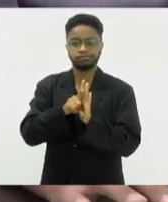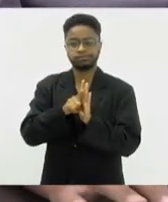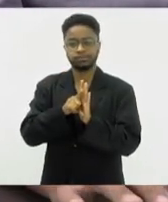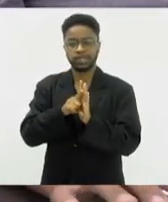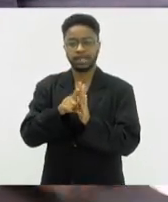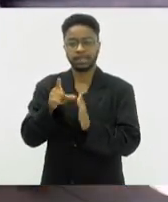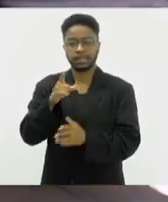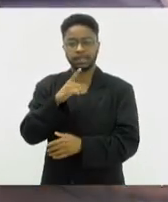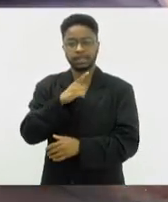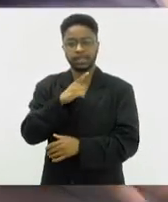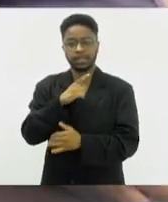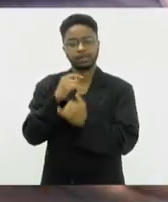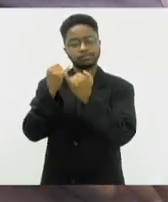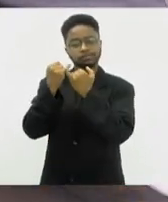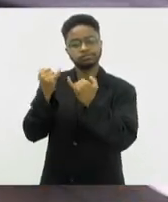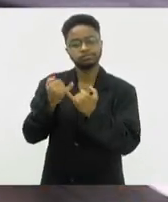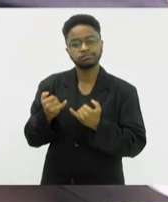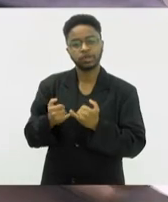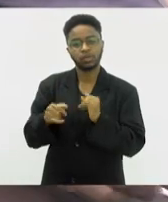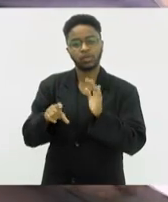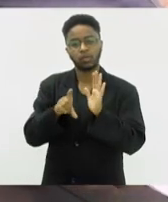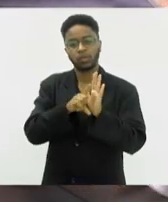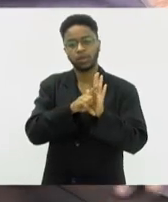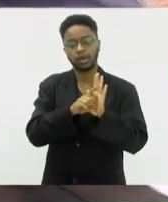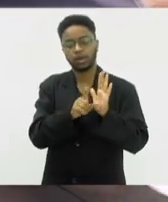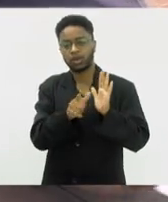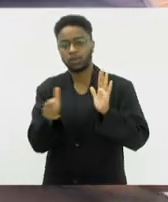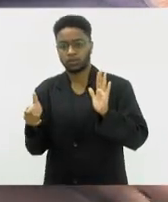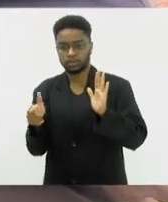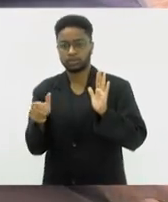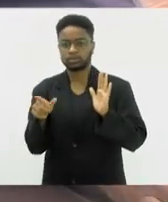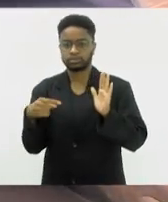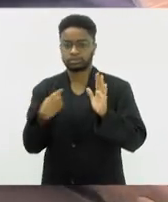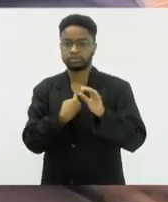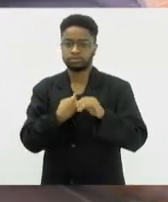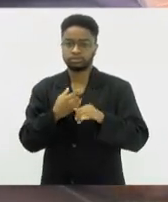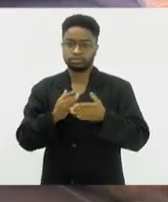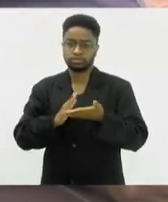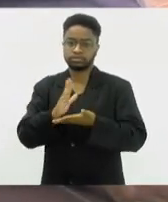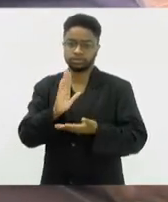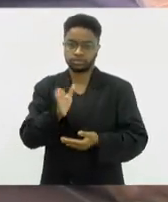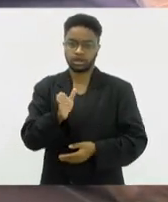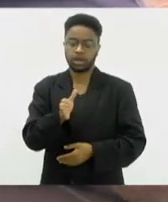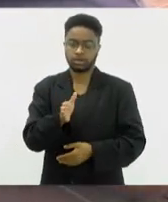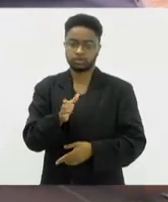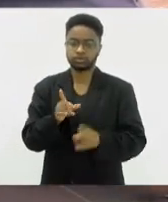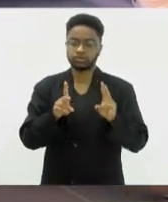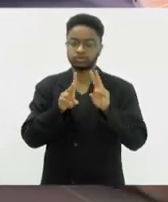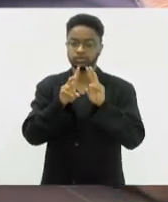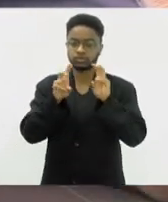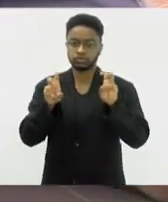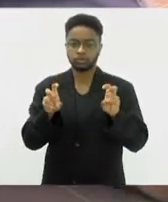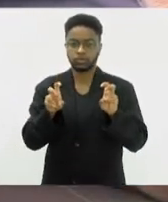guardava muita semelhança com uma lei nossa que a gente aprovou, que é exatamente sobre